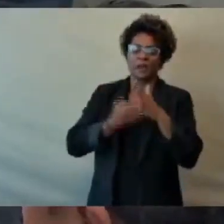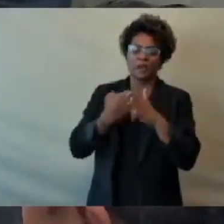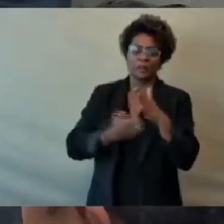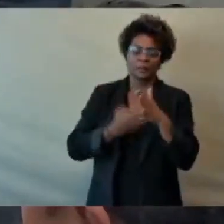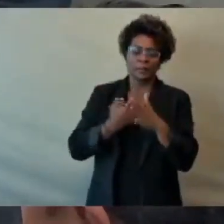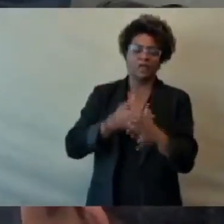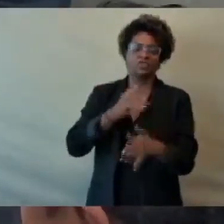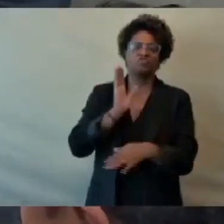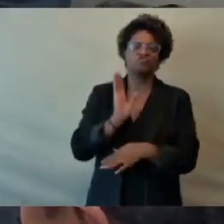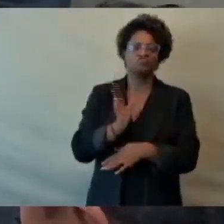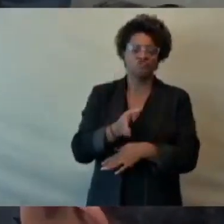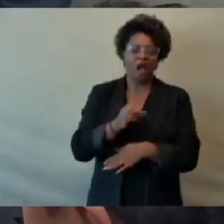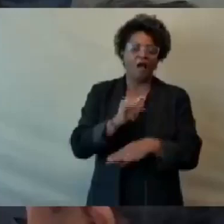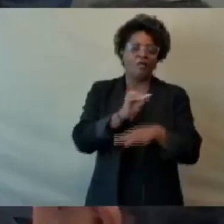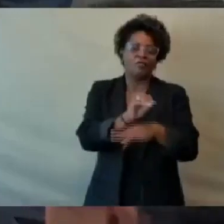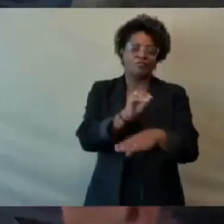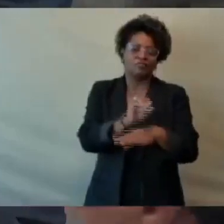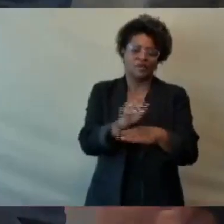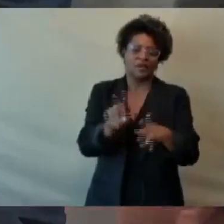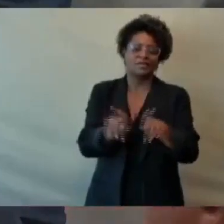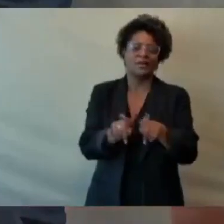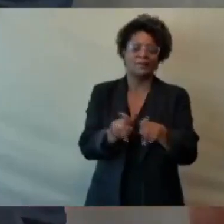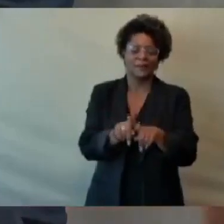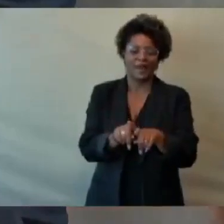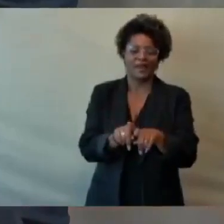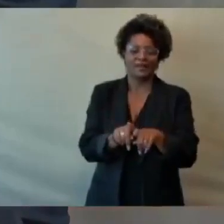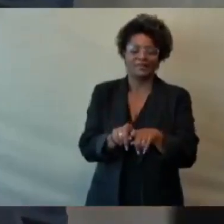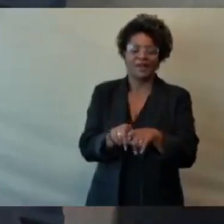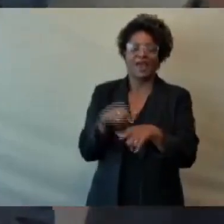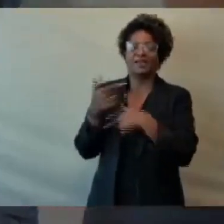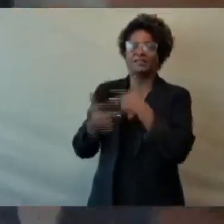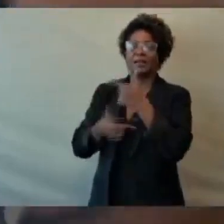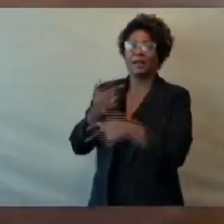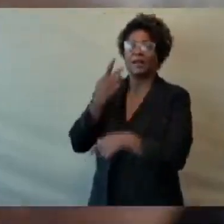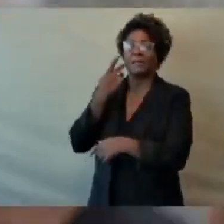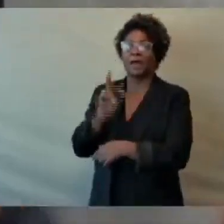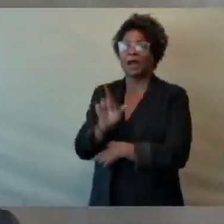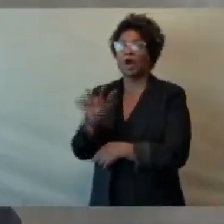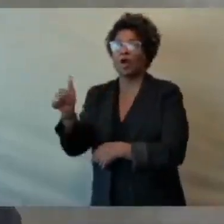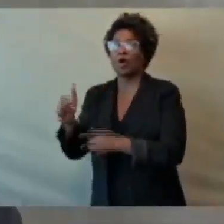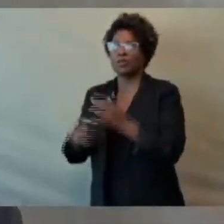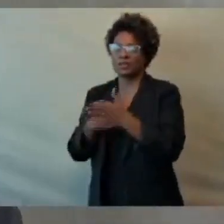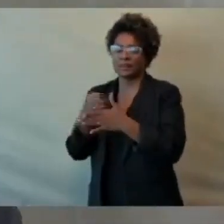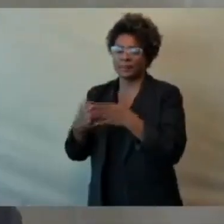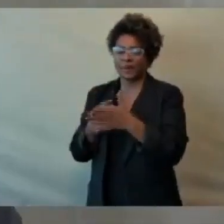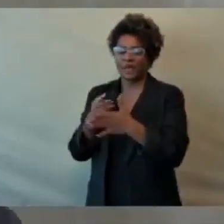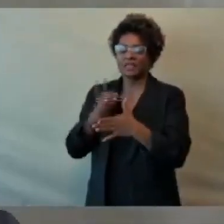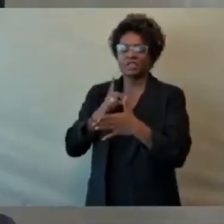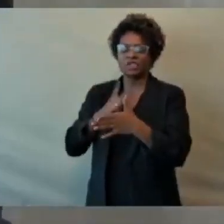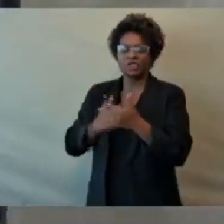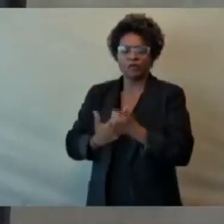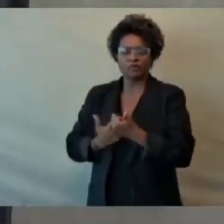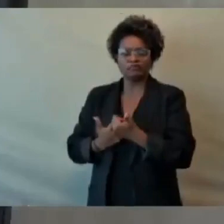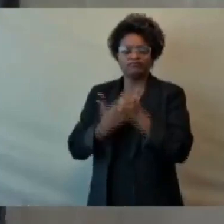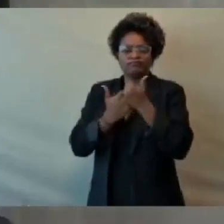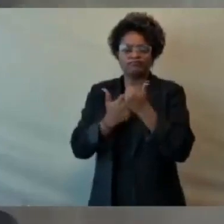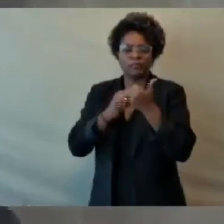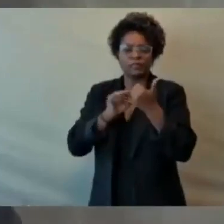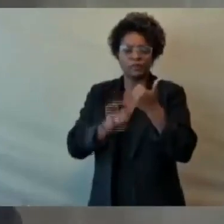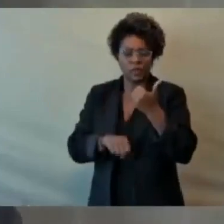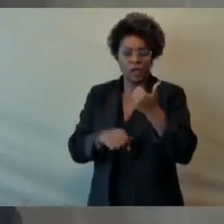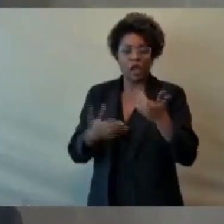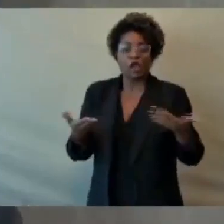outras empresas. E muitas empresas me deram muito suporte. E desse suporte foi onde que hoje eu tenho uma agência de